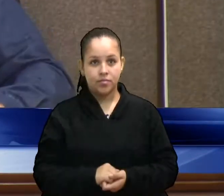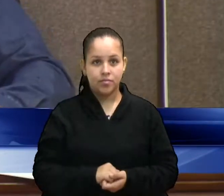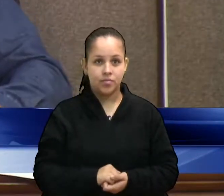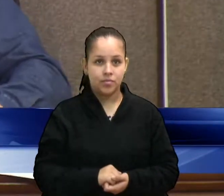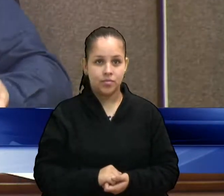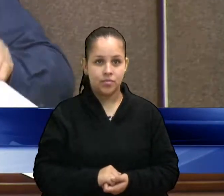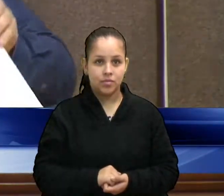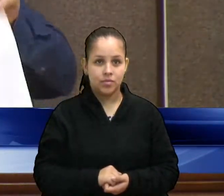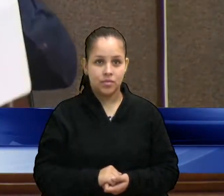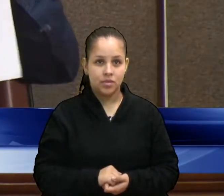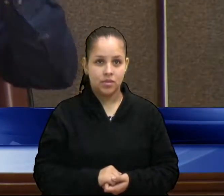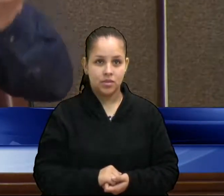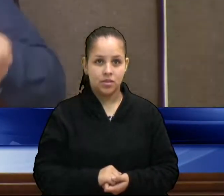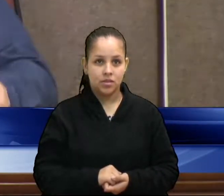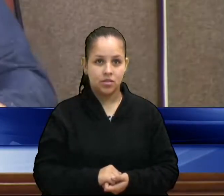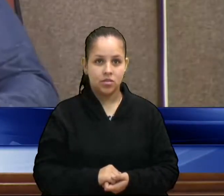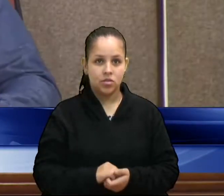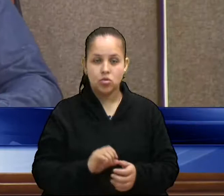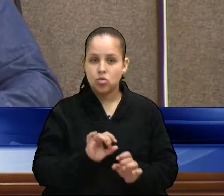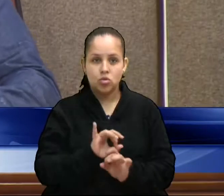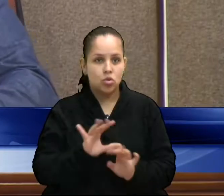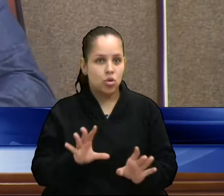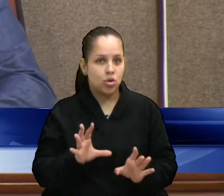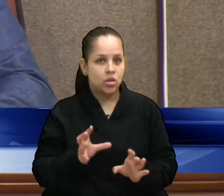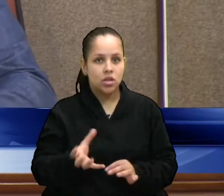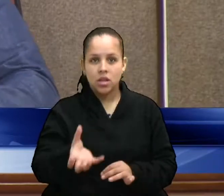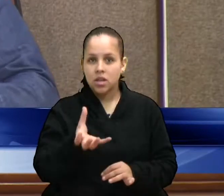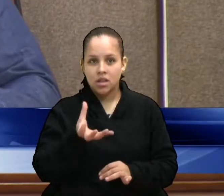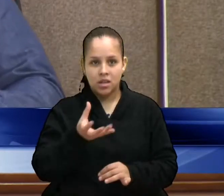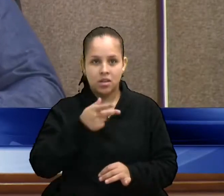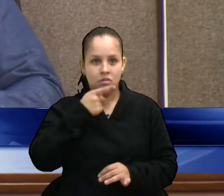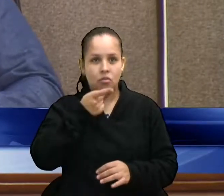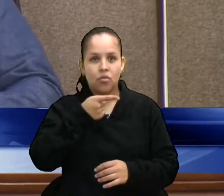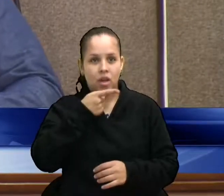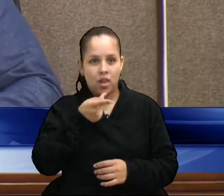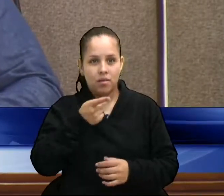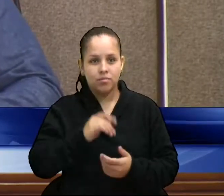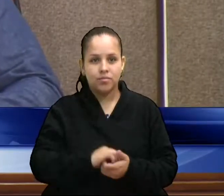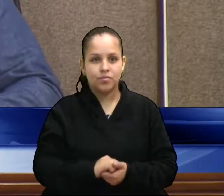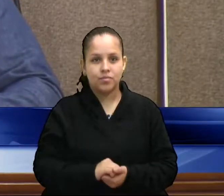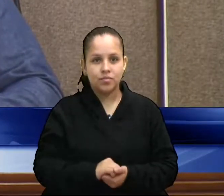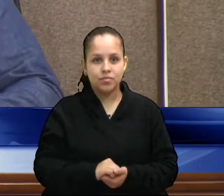Então era somente essa colocação que eu gostaria de fazer.